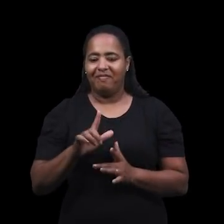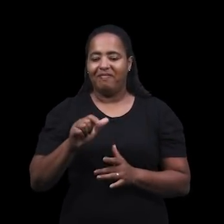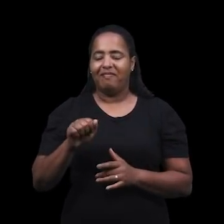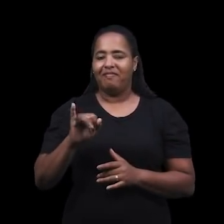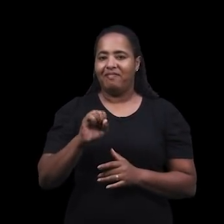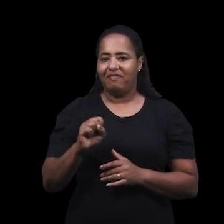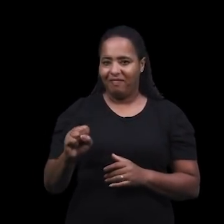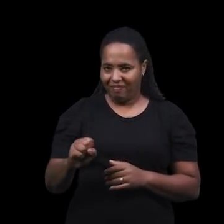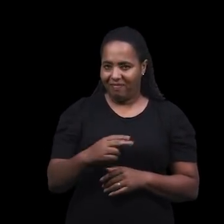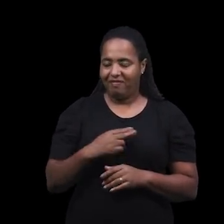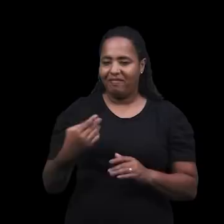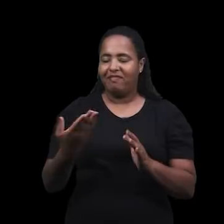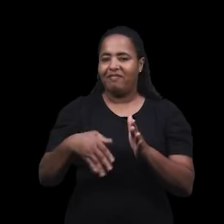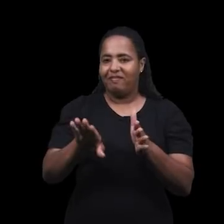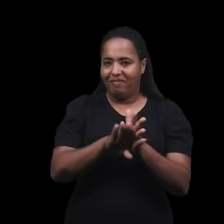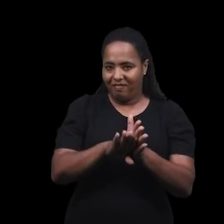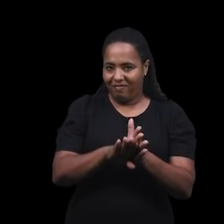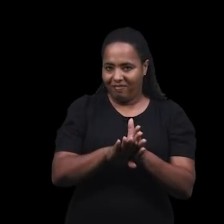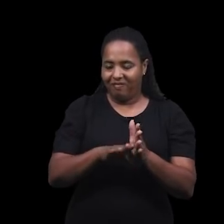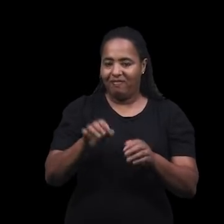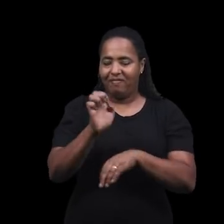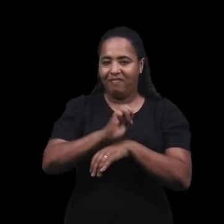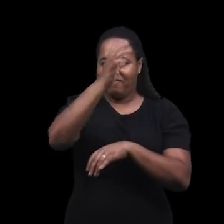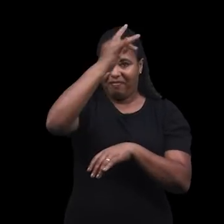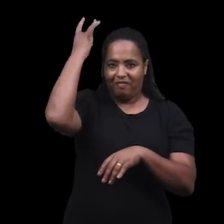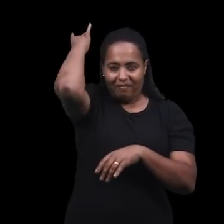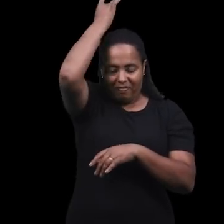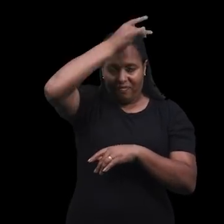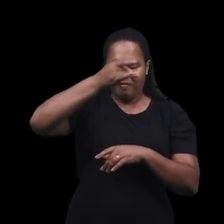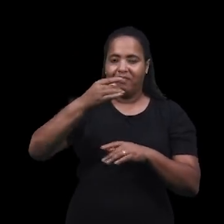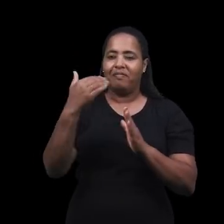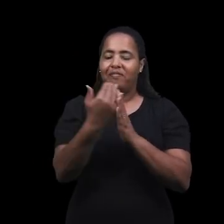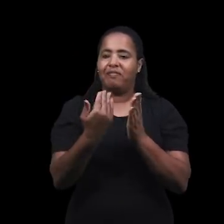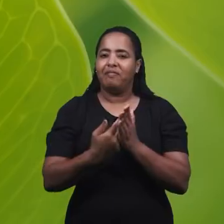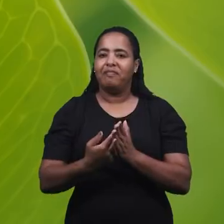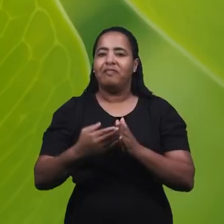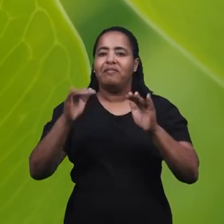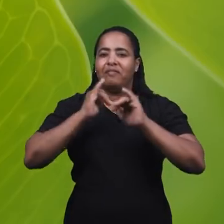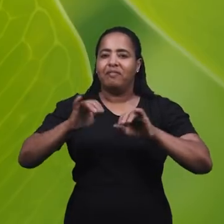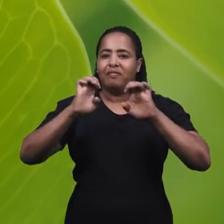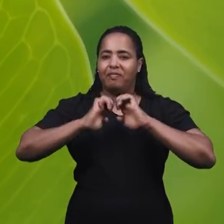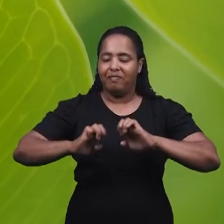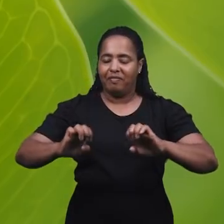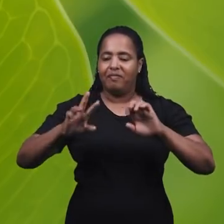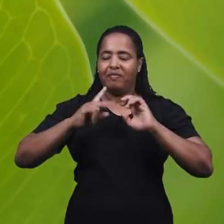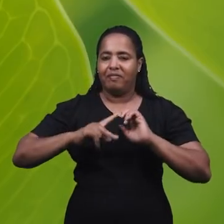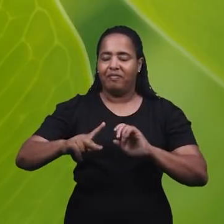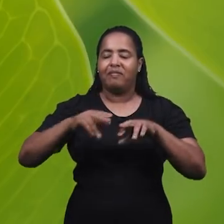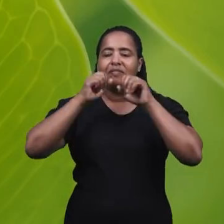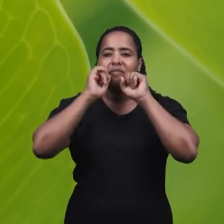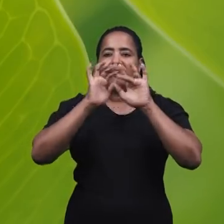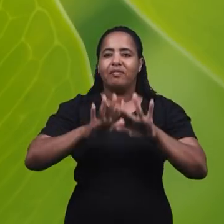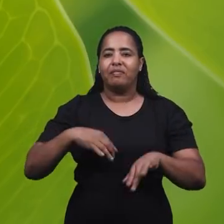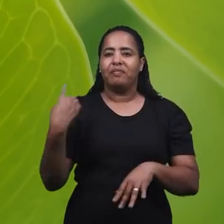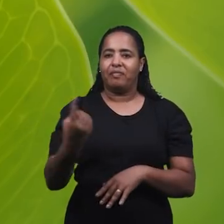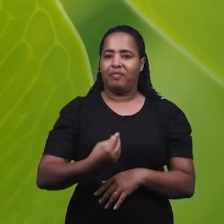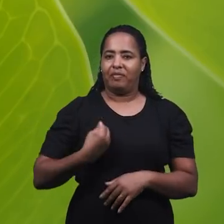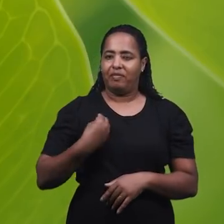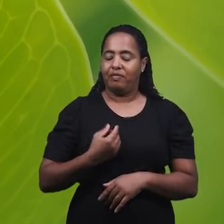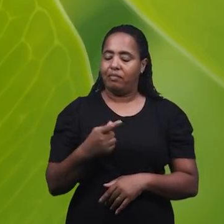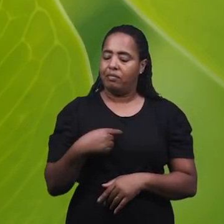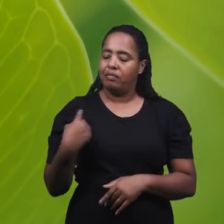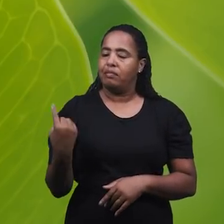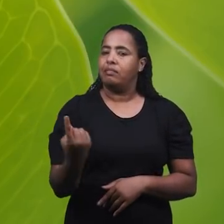de Guriri, São Mateus, Espírito Santo. O programa Anunciando o Evangelho Eterno tem sido uma bênção em nossas vidas. E como jovem, nós temos